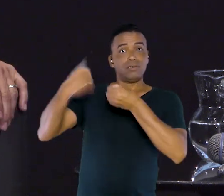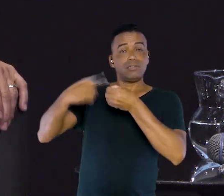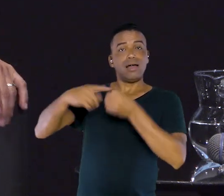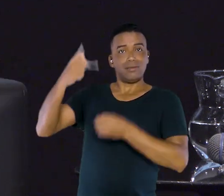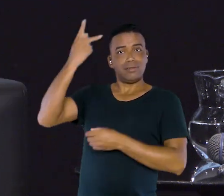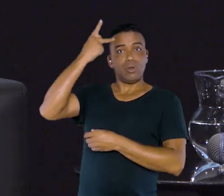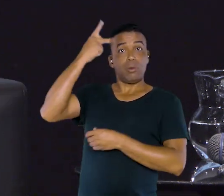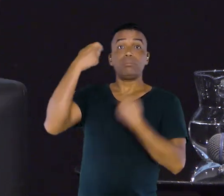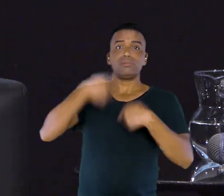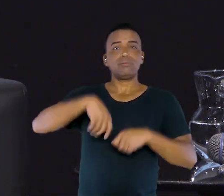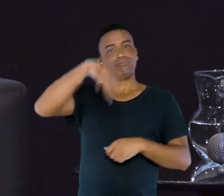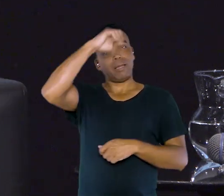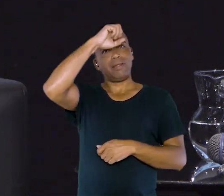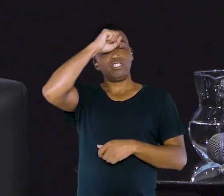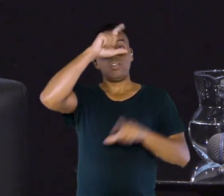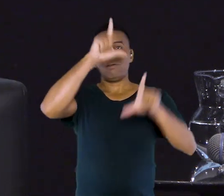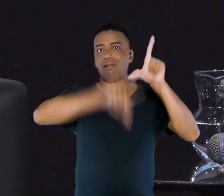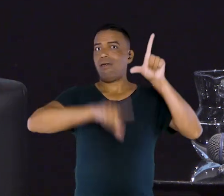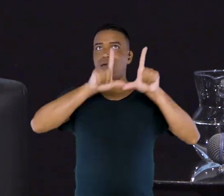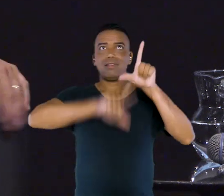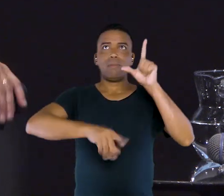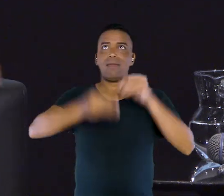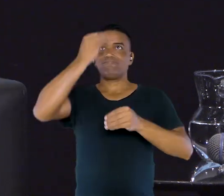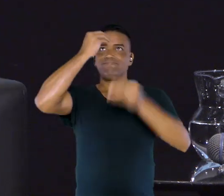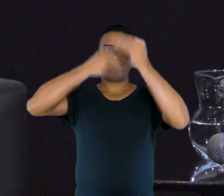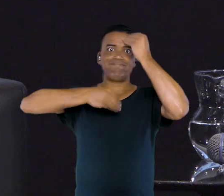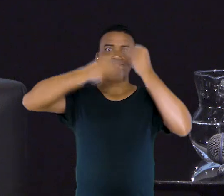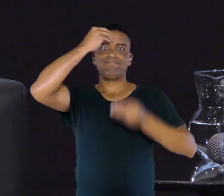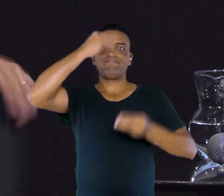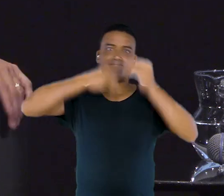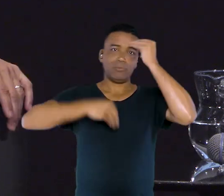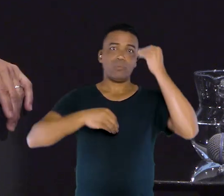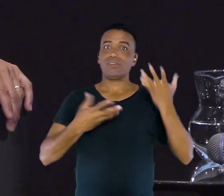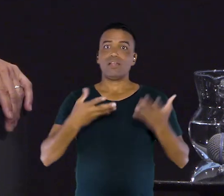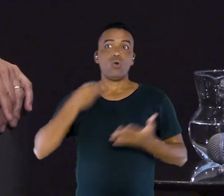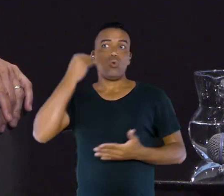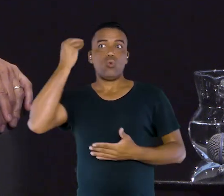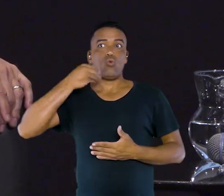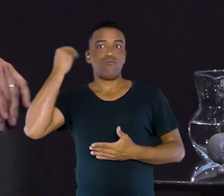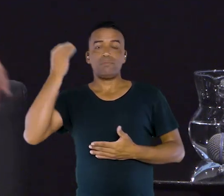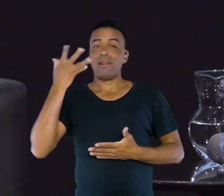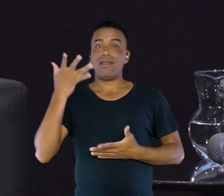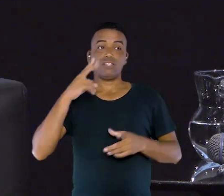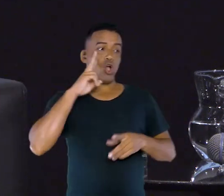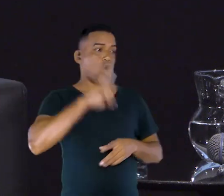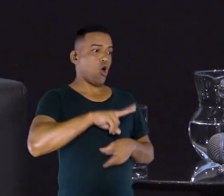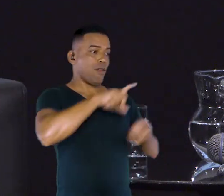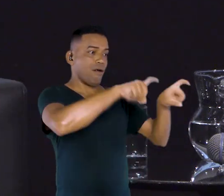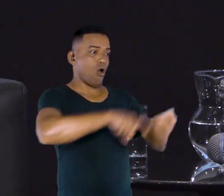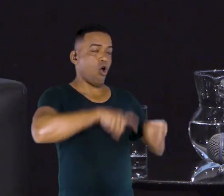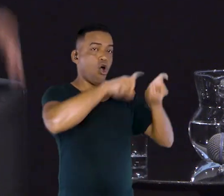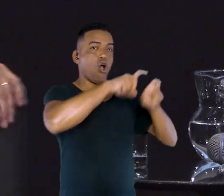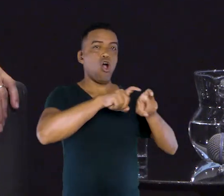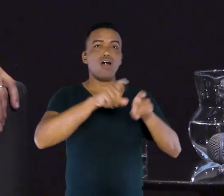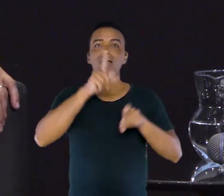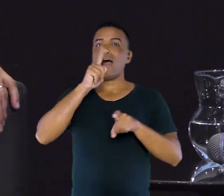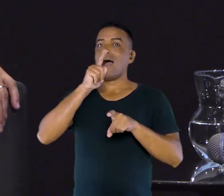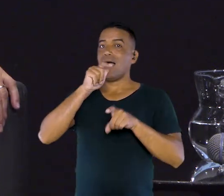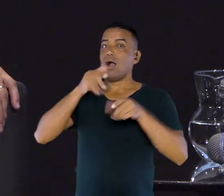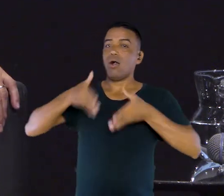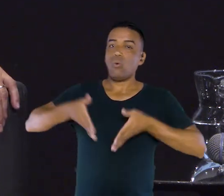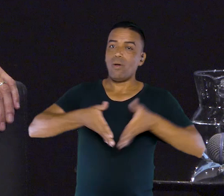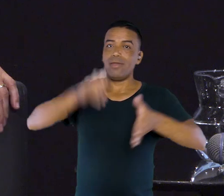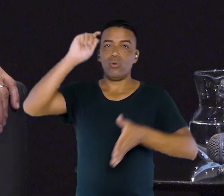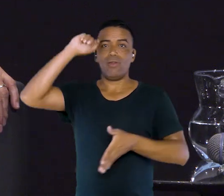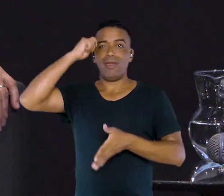né, eu tive que aprender isso, né, o processo de letramento também. Eu acho que quem não tem essa vivência, olha para uma roça lá no Alto Rio Negro